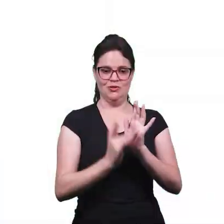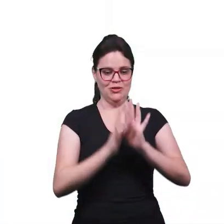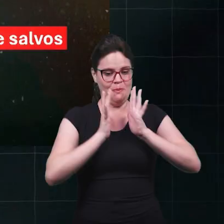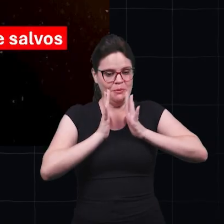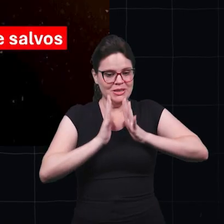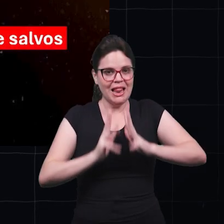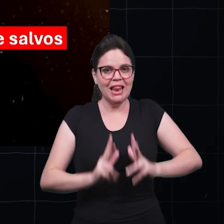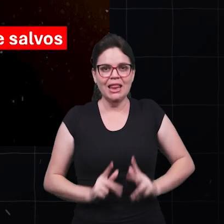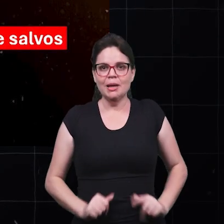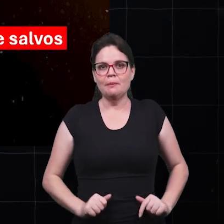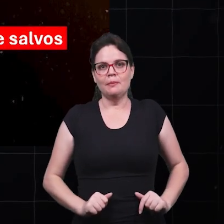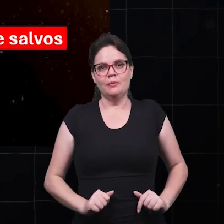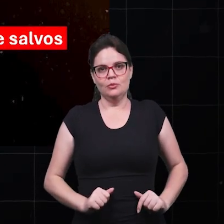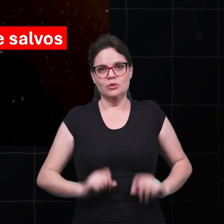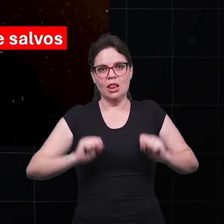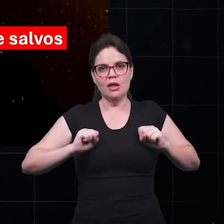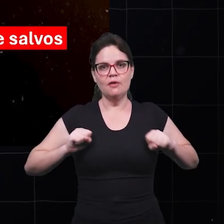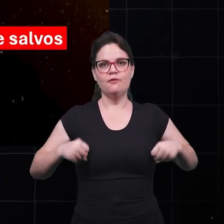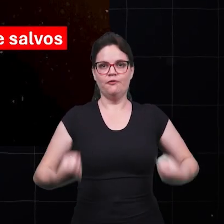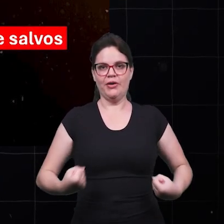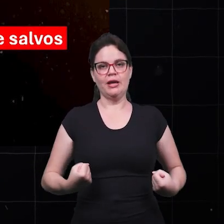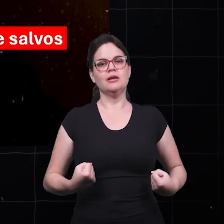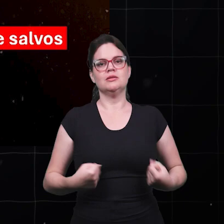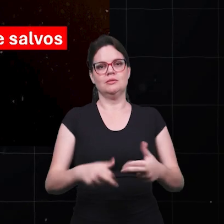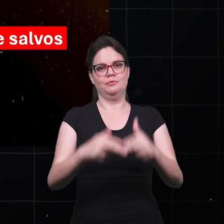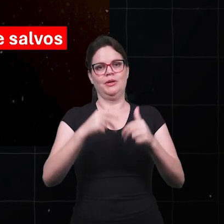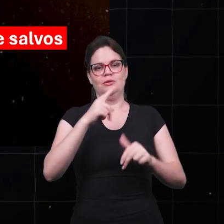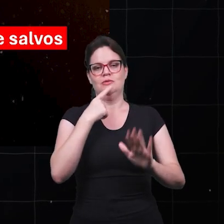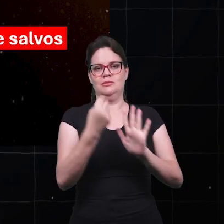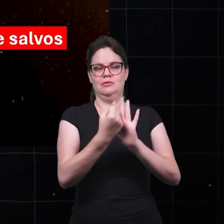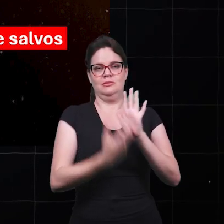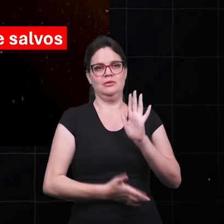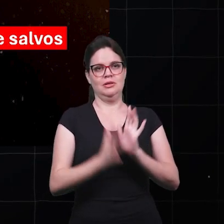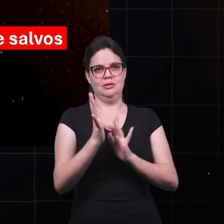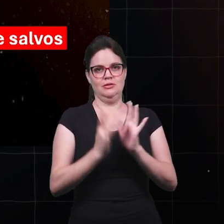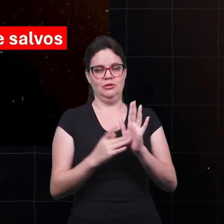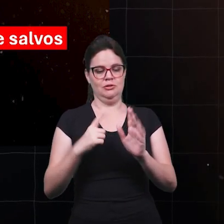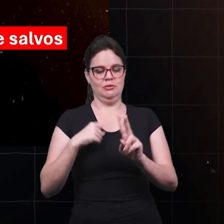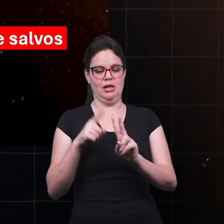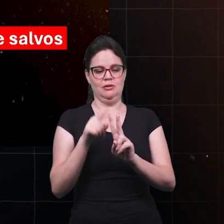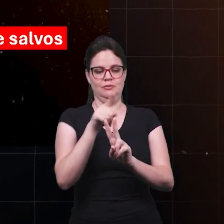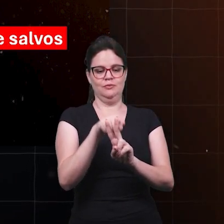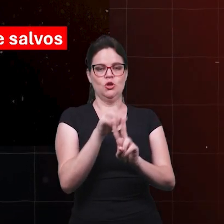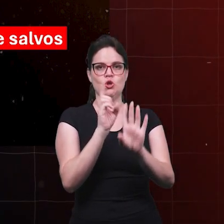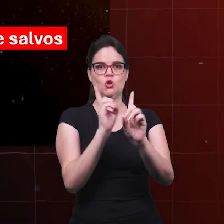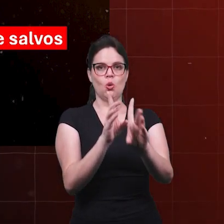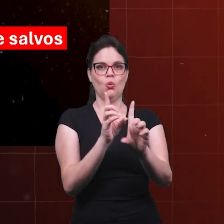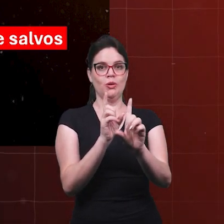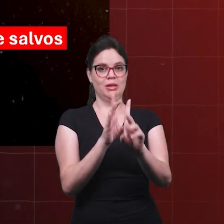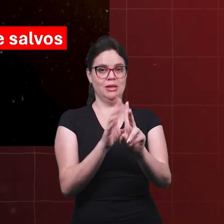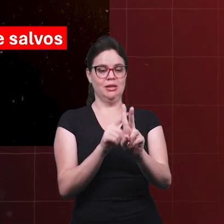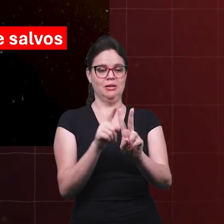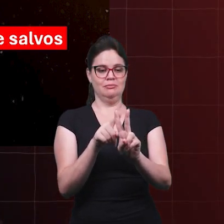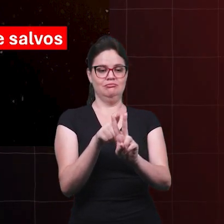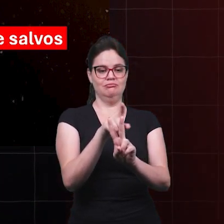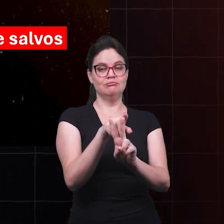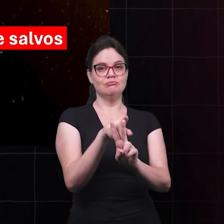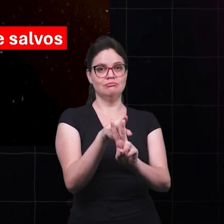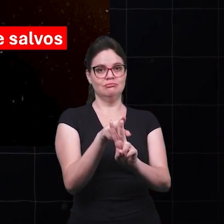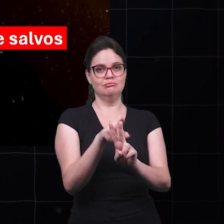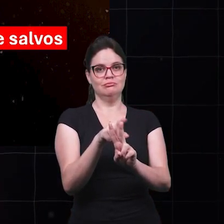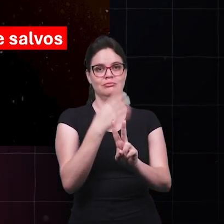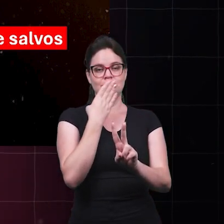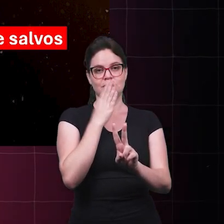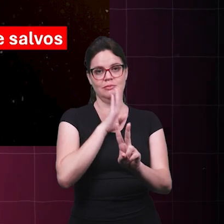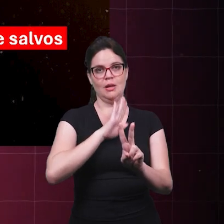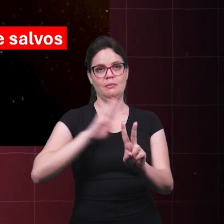Jesus, né? Ou seja, são duas doutrinas base né? Ou seja,